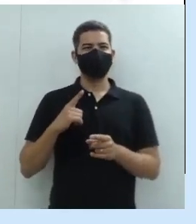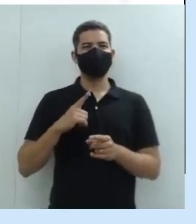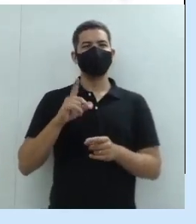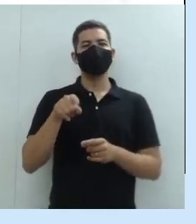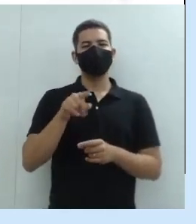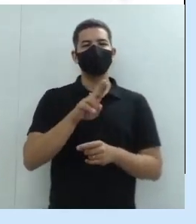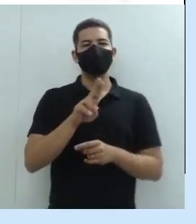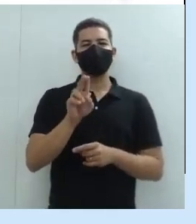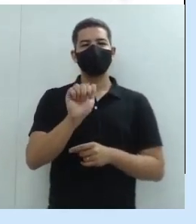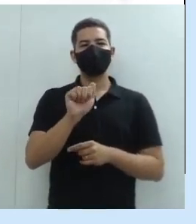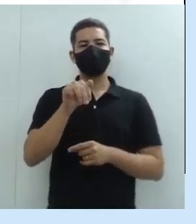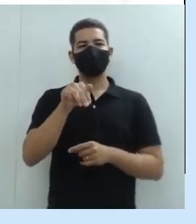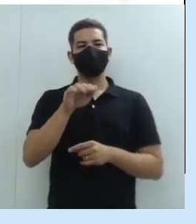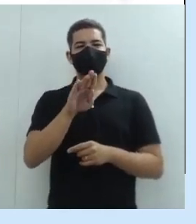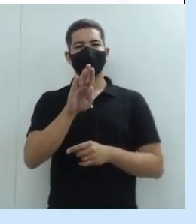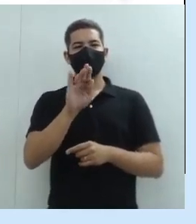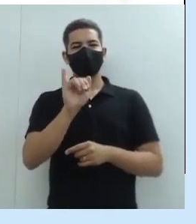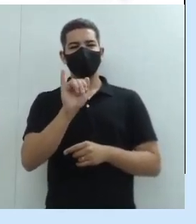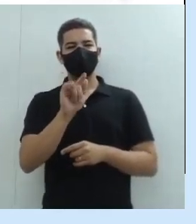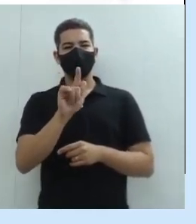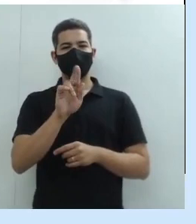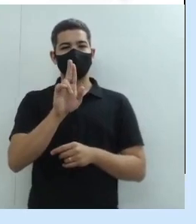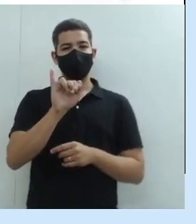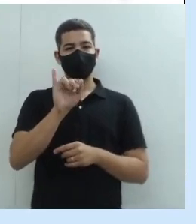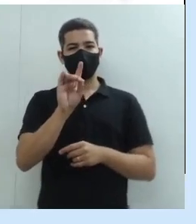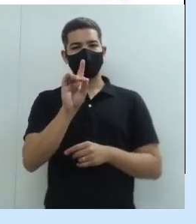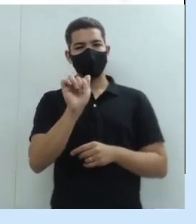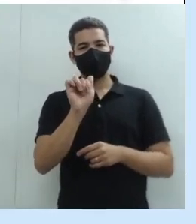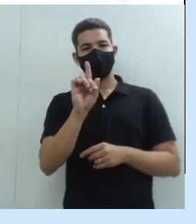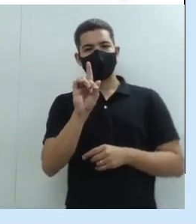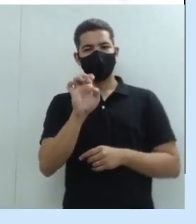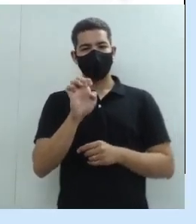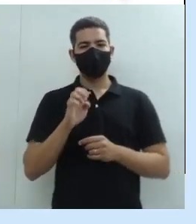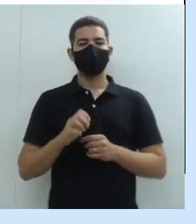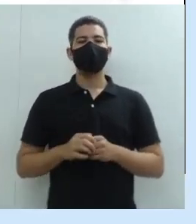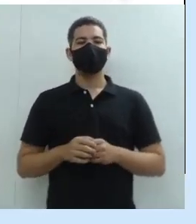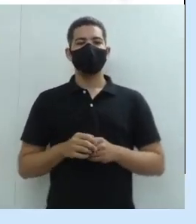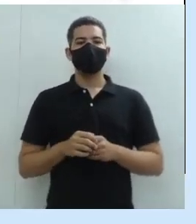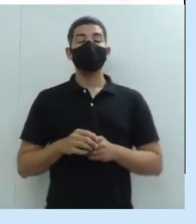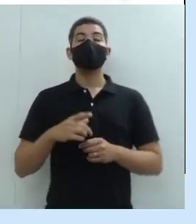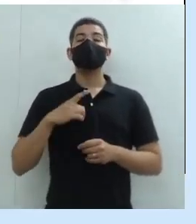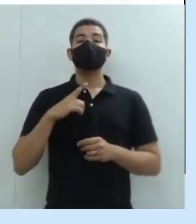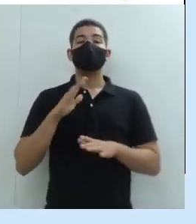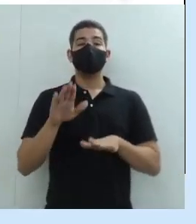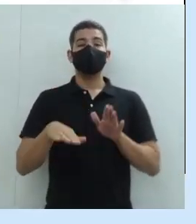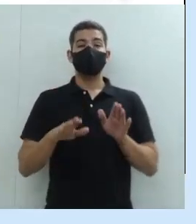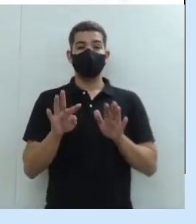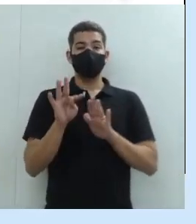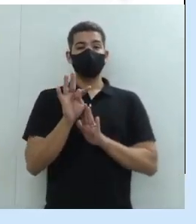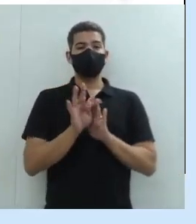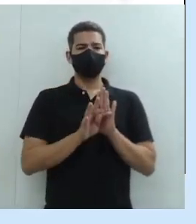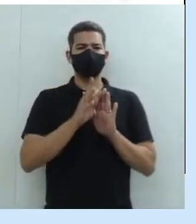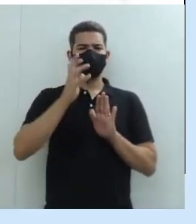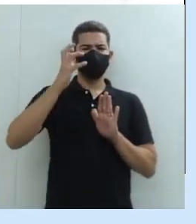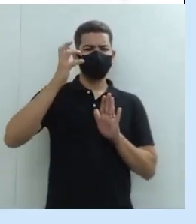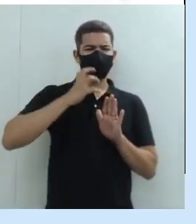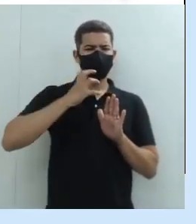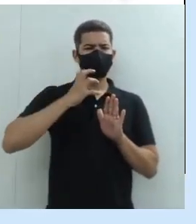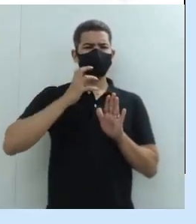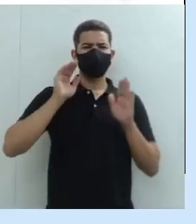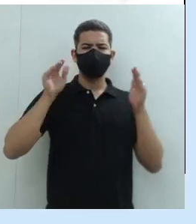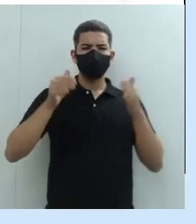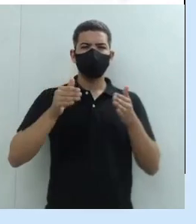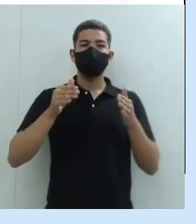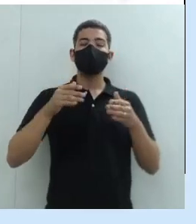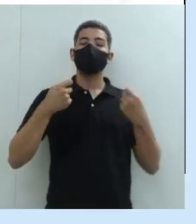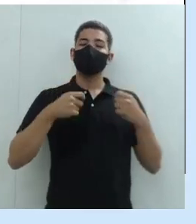ambiguidade. Então, normalmente, quando a gente vai fazer um texto que é um texto mais sério, um texto que tem um objetivo mais sério, a gente tem que